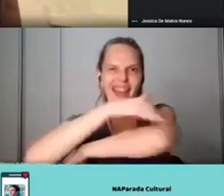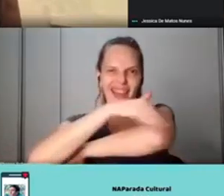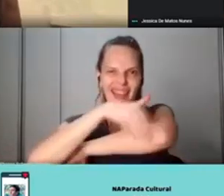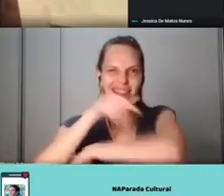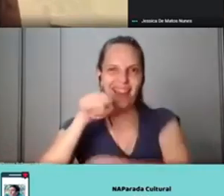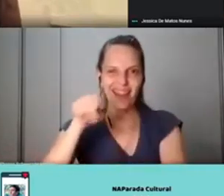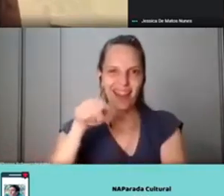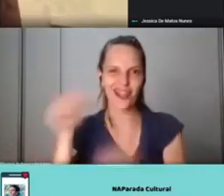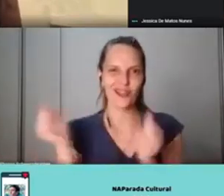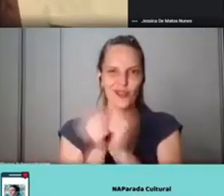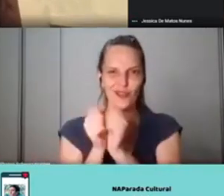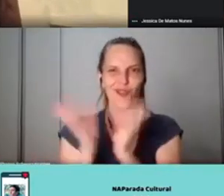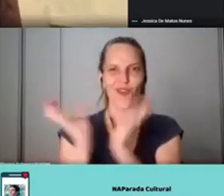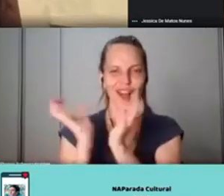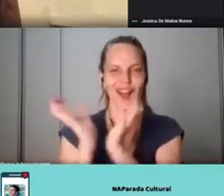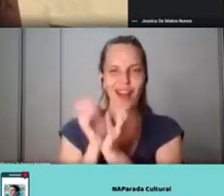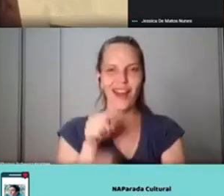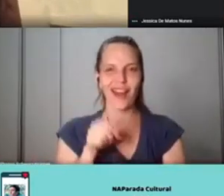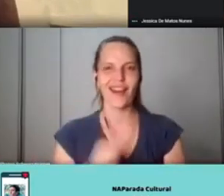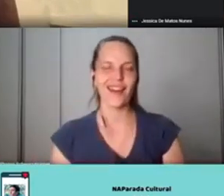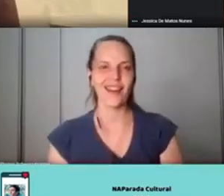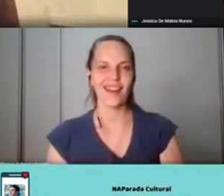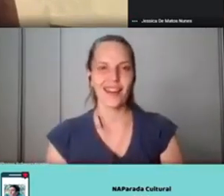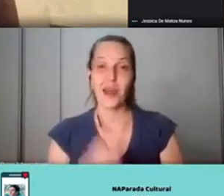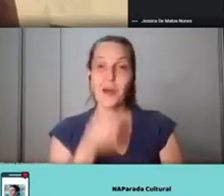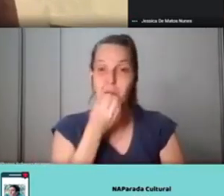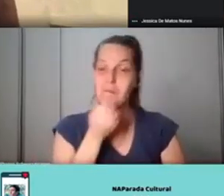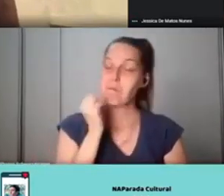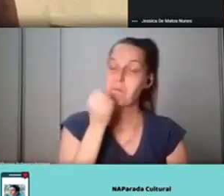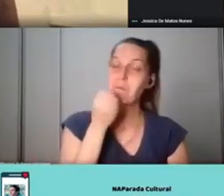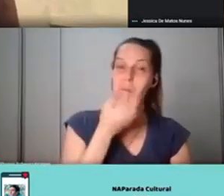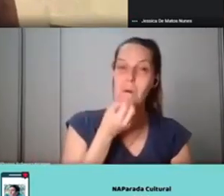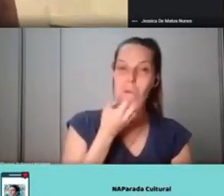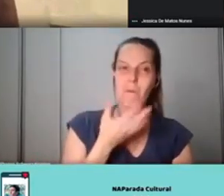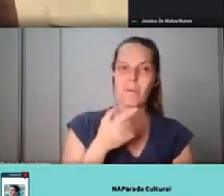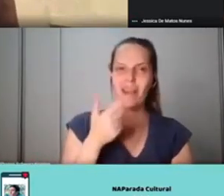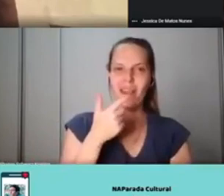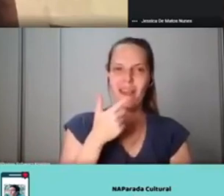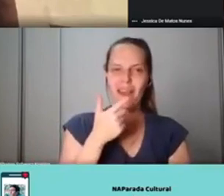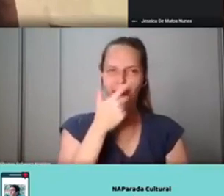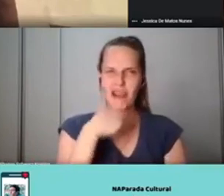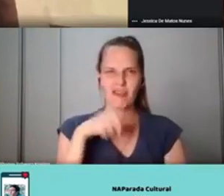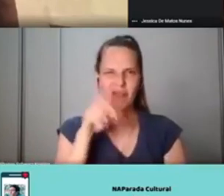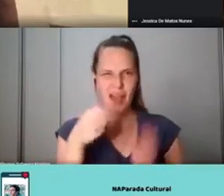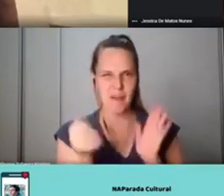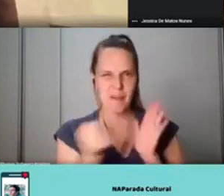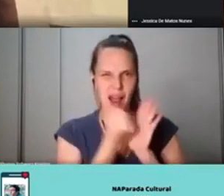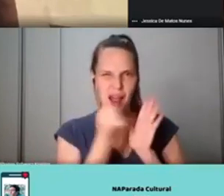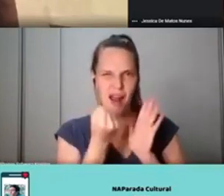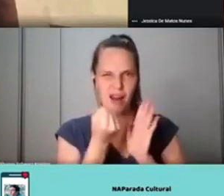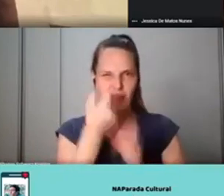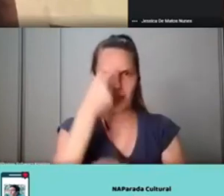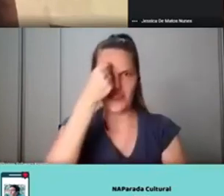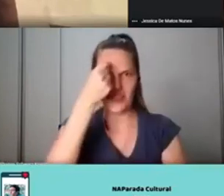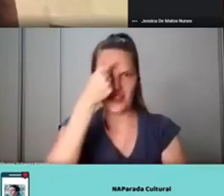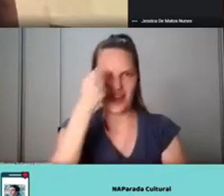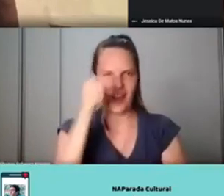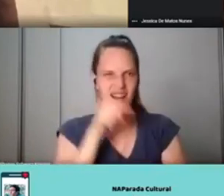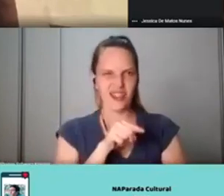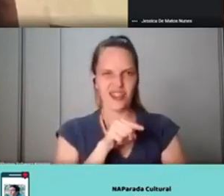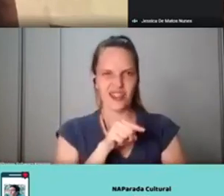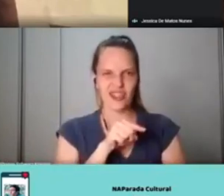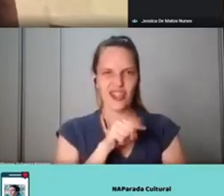exatamente, né? Que bom ter vocês participando, assim. O Bendita, eu acho que é uma marca ali da universidade, todo mundo se